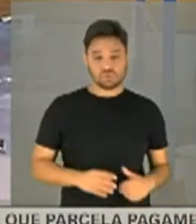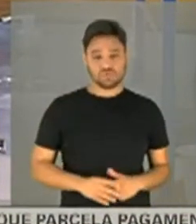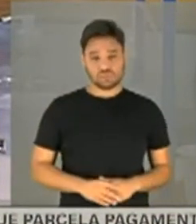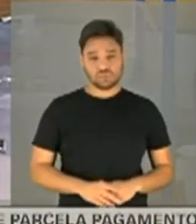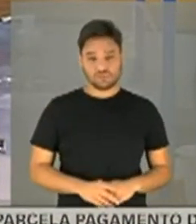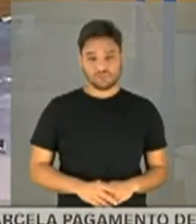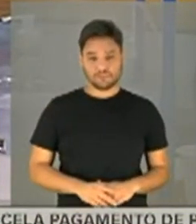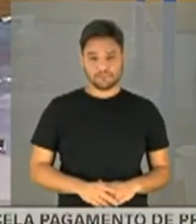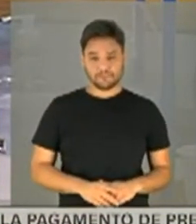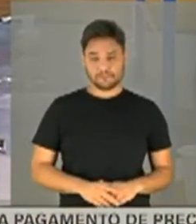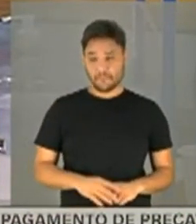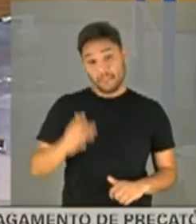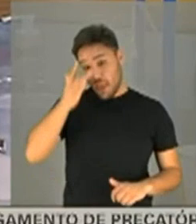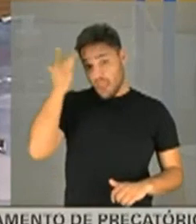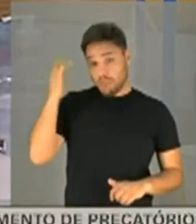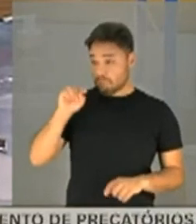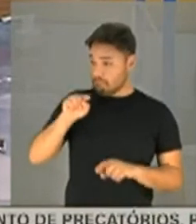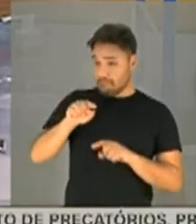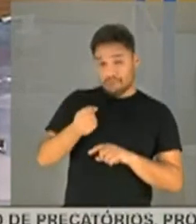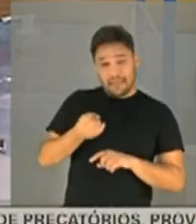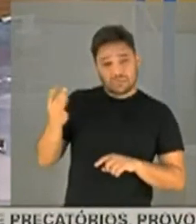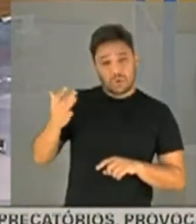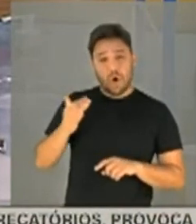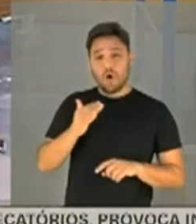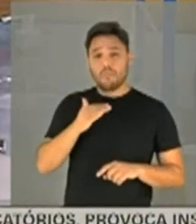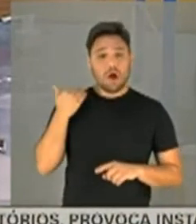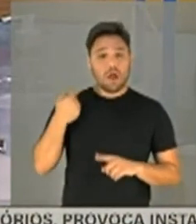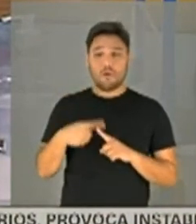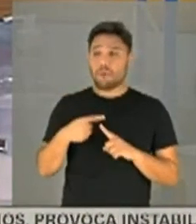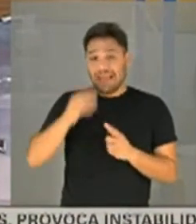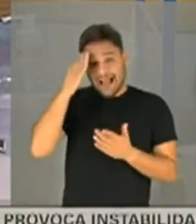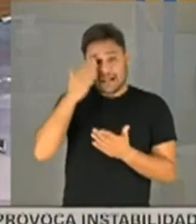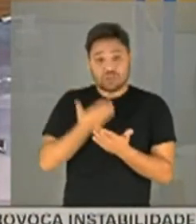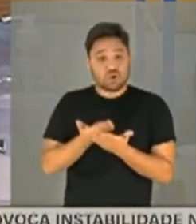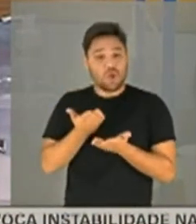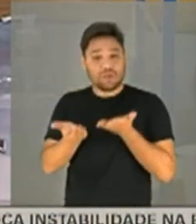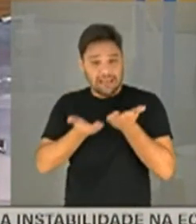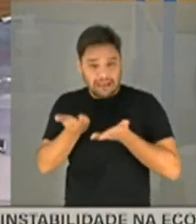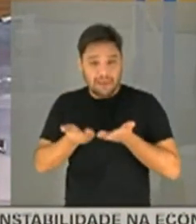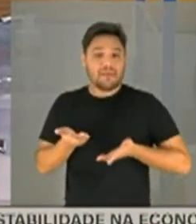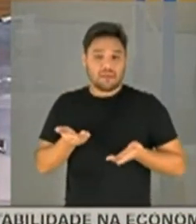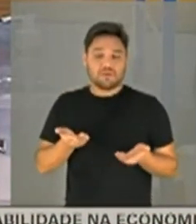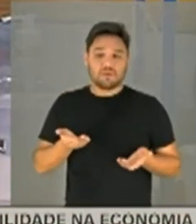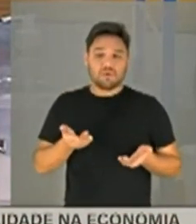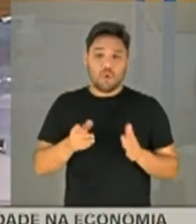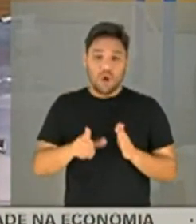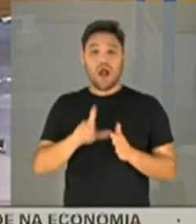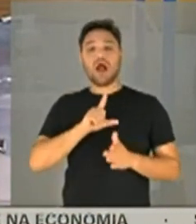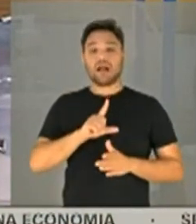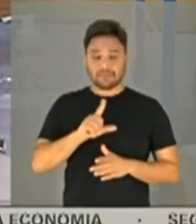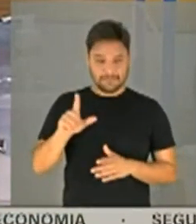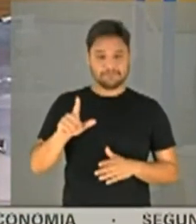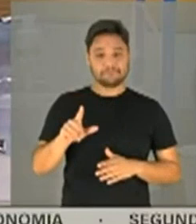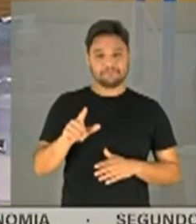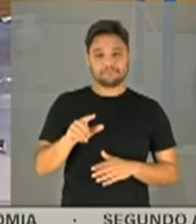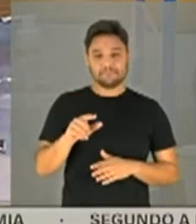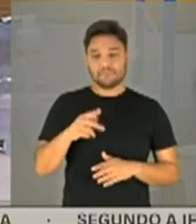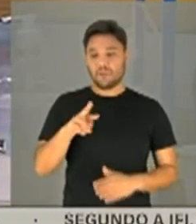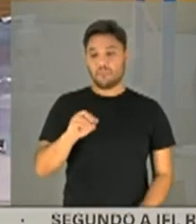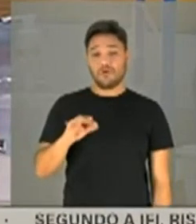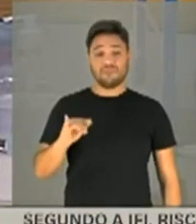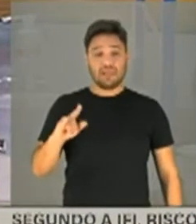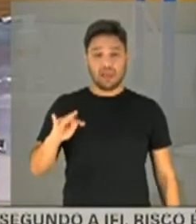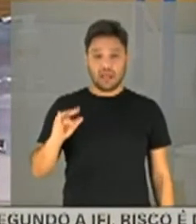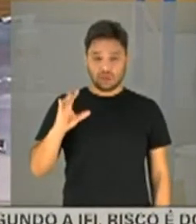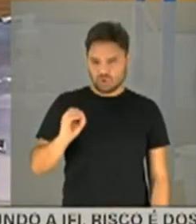Ou seja, as pessoas teriam morrido por terem acreditado no tratamento preventivo, precoce ou profilático, como se